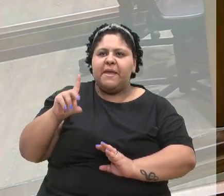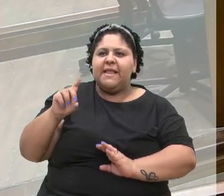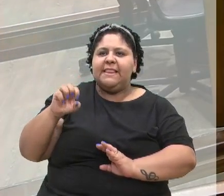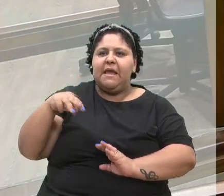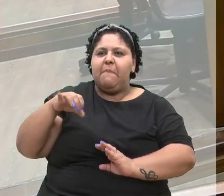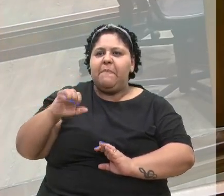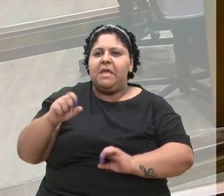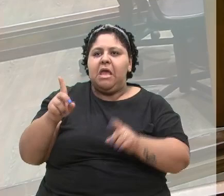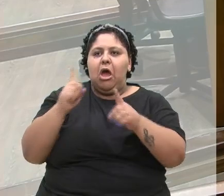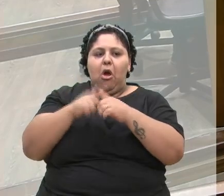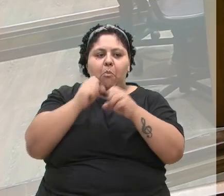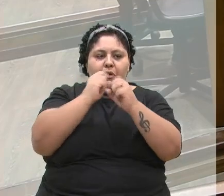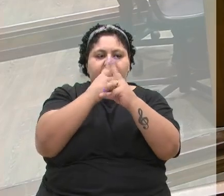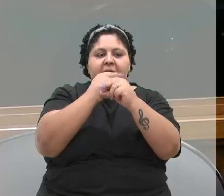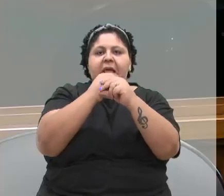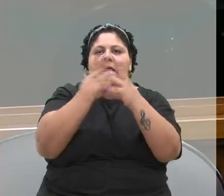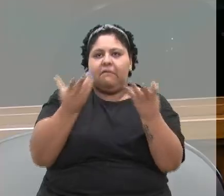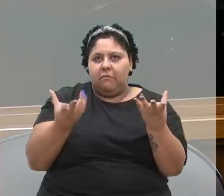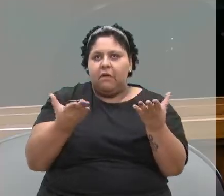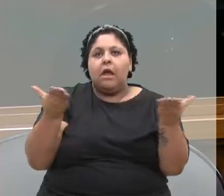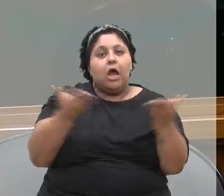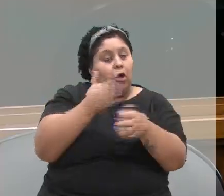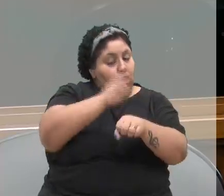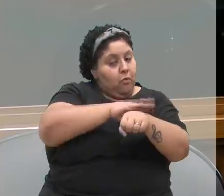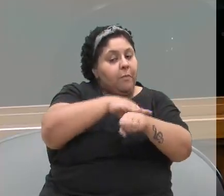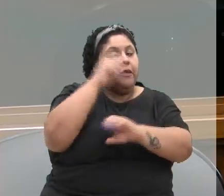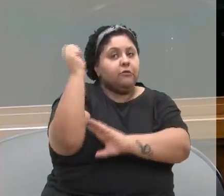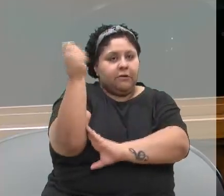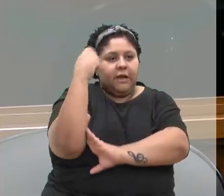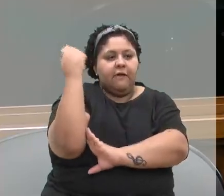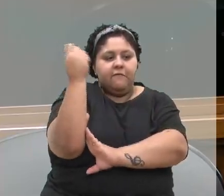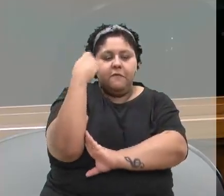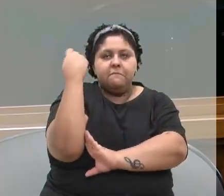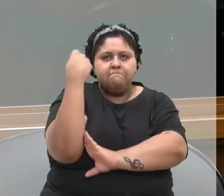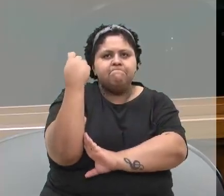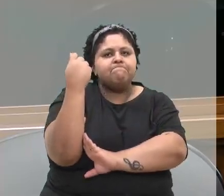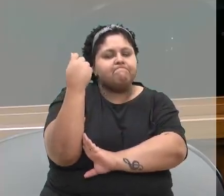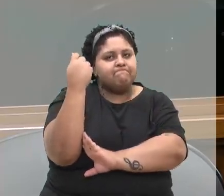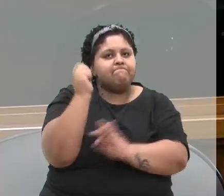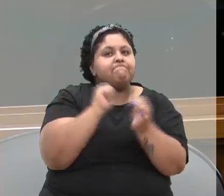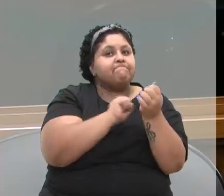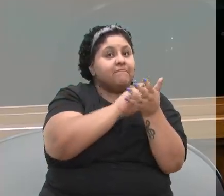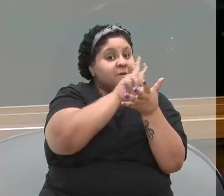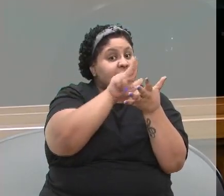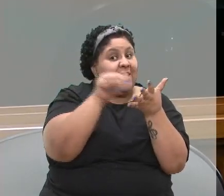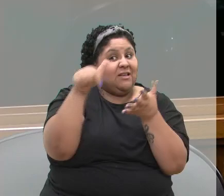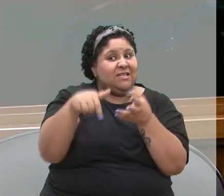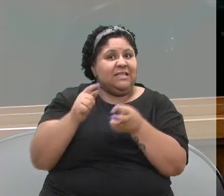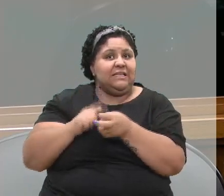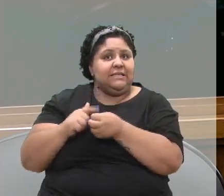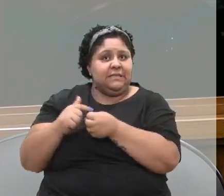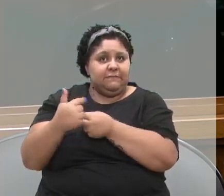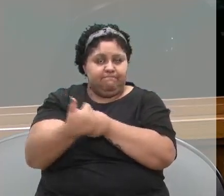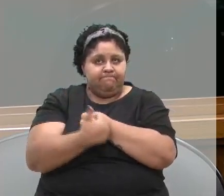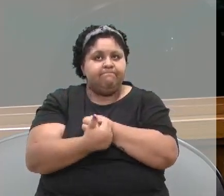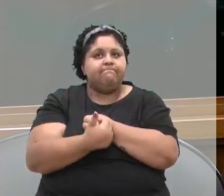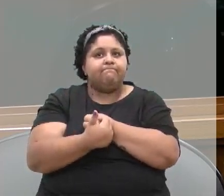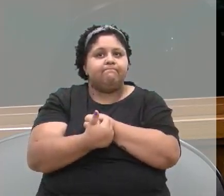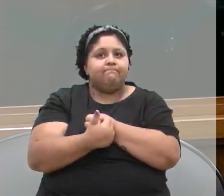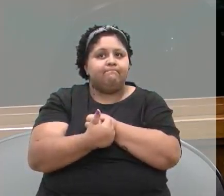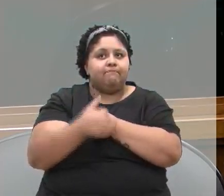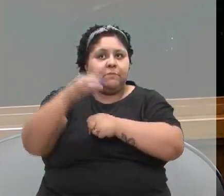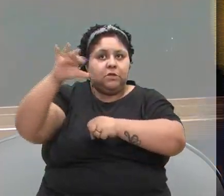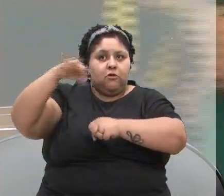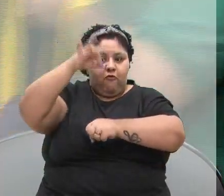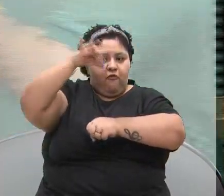dengue. E, de fato, é um momento grave, vários casos na nossa cidade, vários focos.